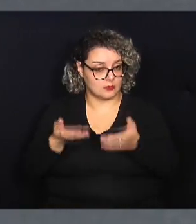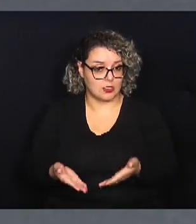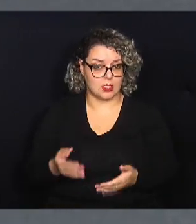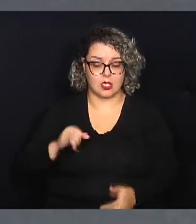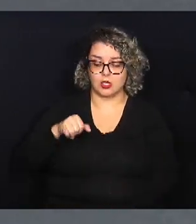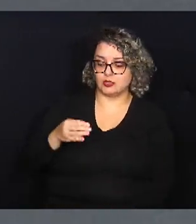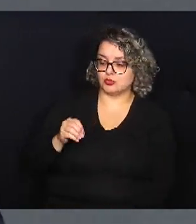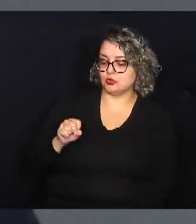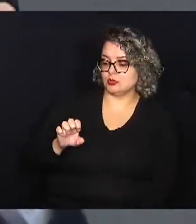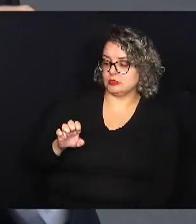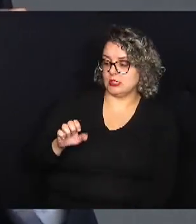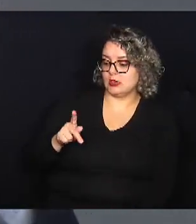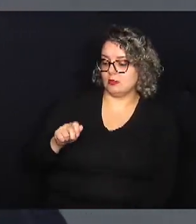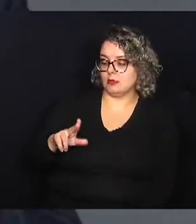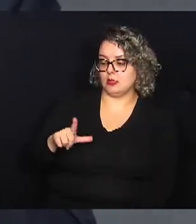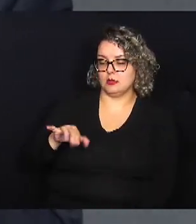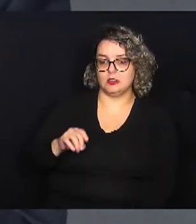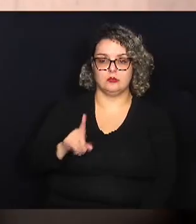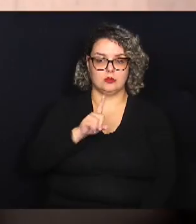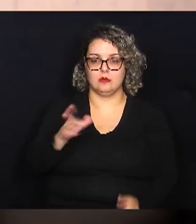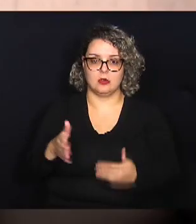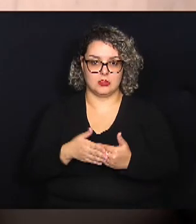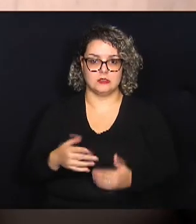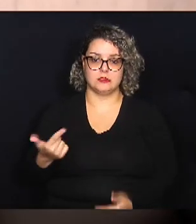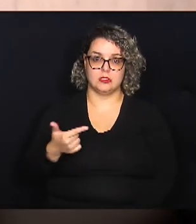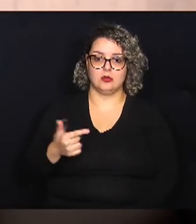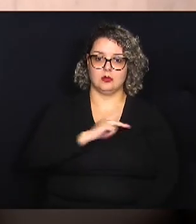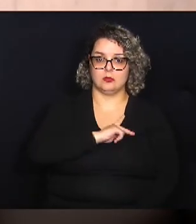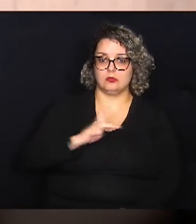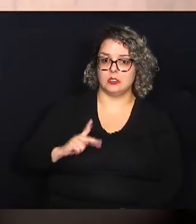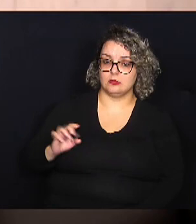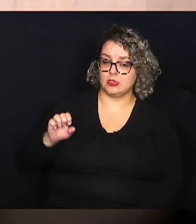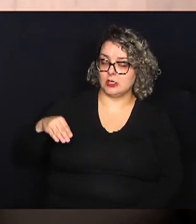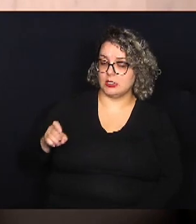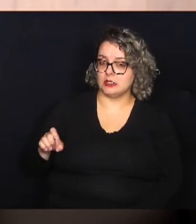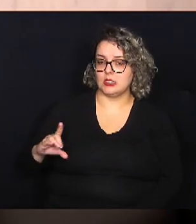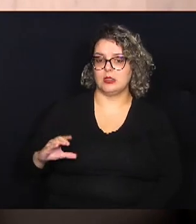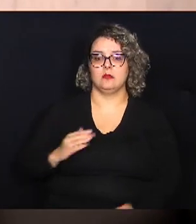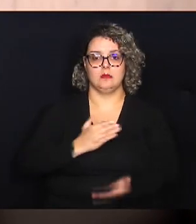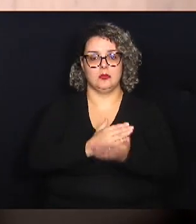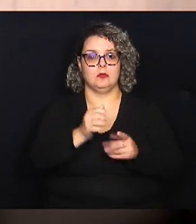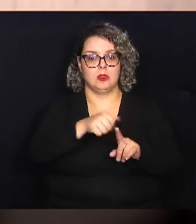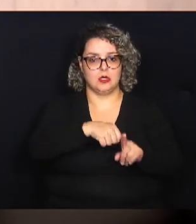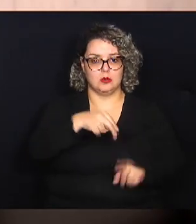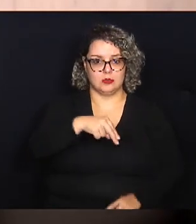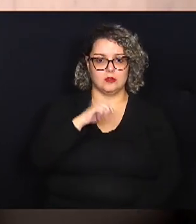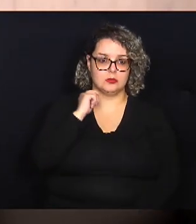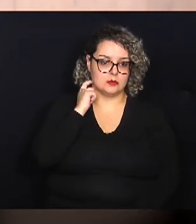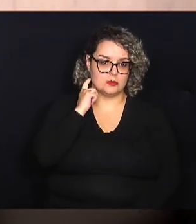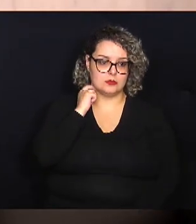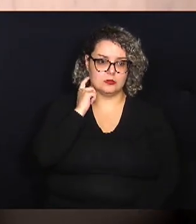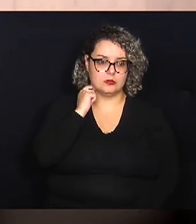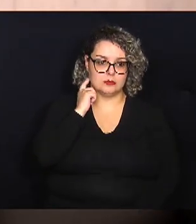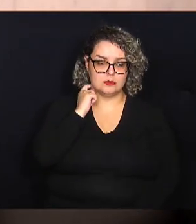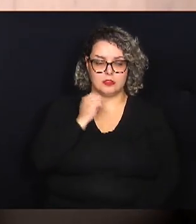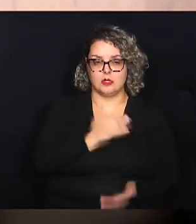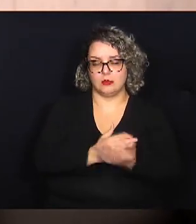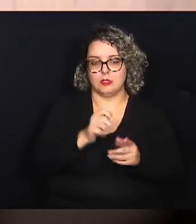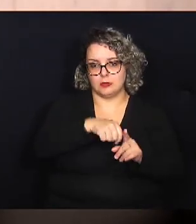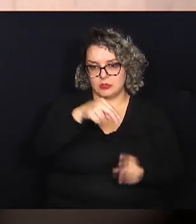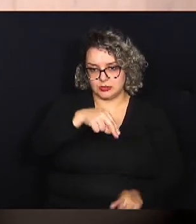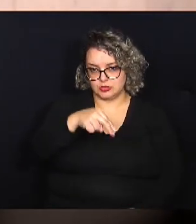Paulino não vai ser fechada, segundo o presidente da INDEC. Nós vamos começar a obra em novembro, né? Não é agora que vai começar a obra, vai começar em novembro.